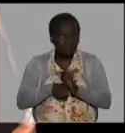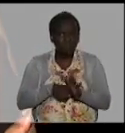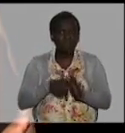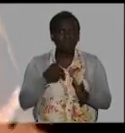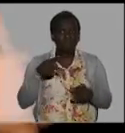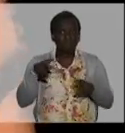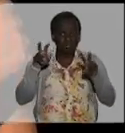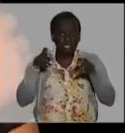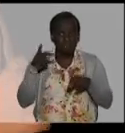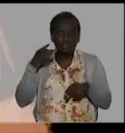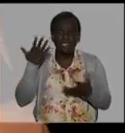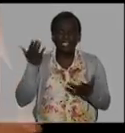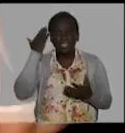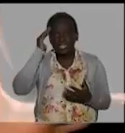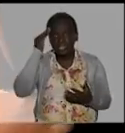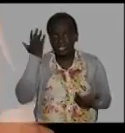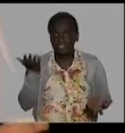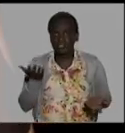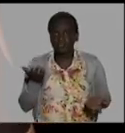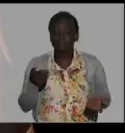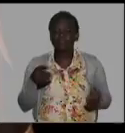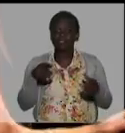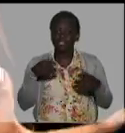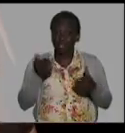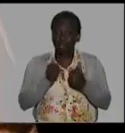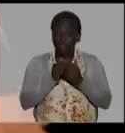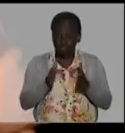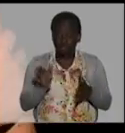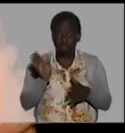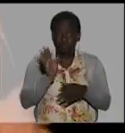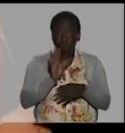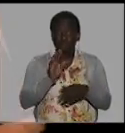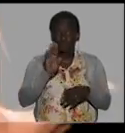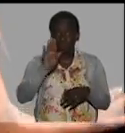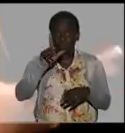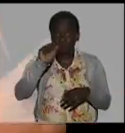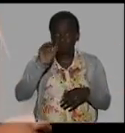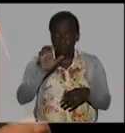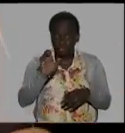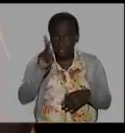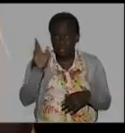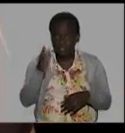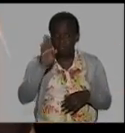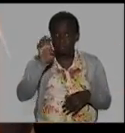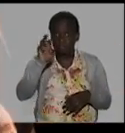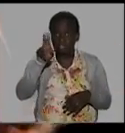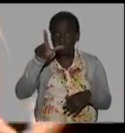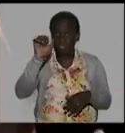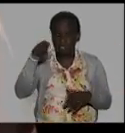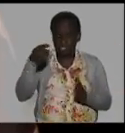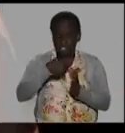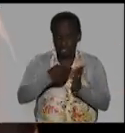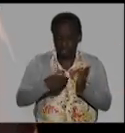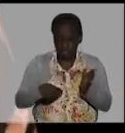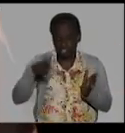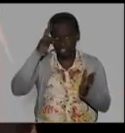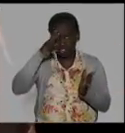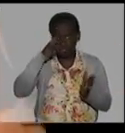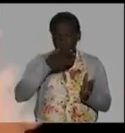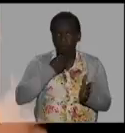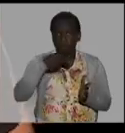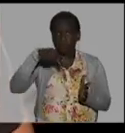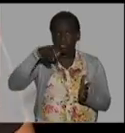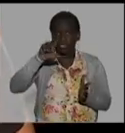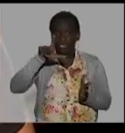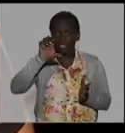sobre isso, para tentar entender, né. E aí surgiu o Black Berlim, que aí eu escrevi esse roteiro, né, escrevi esse personagem, que é